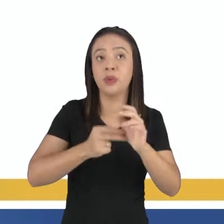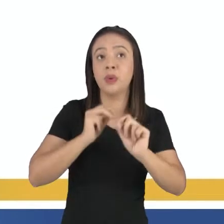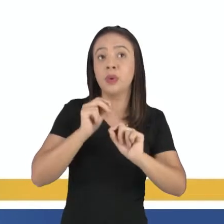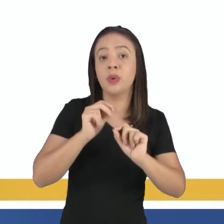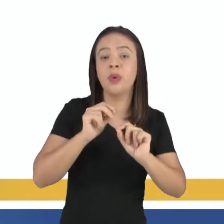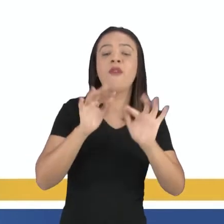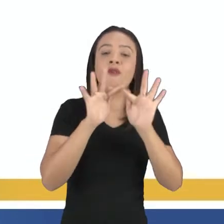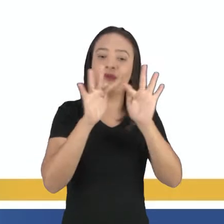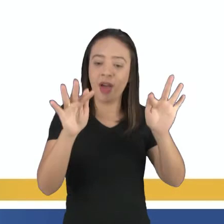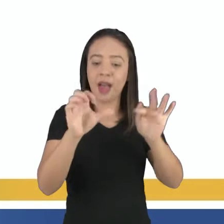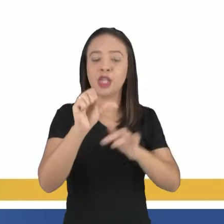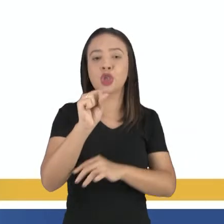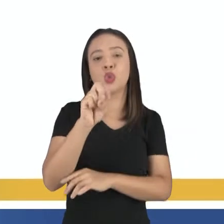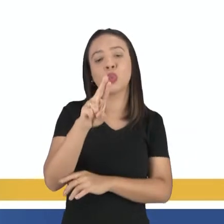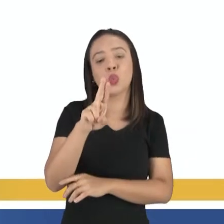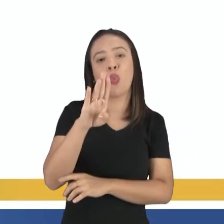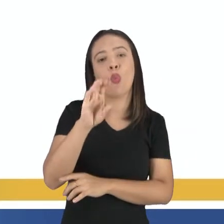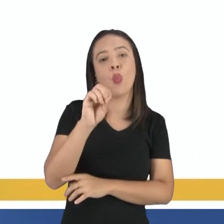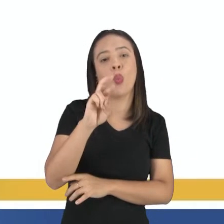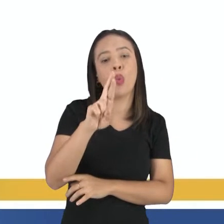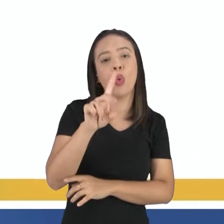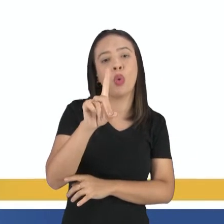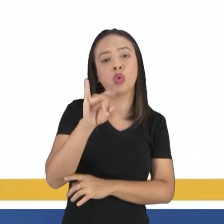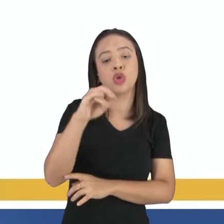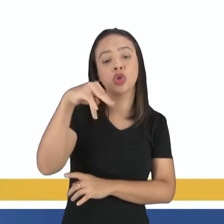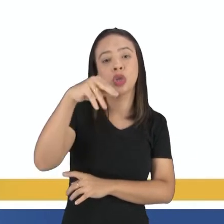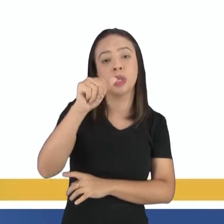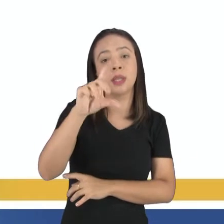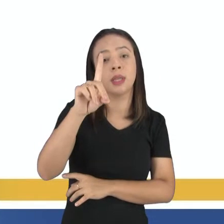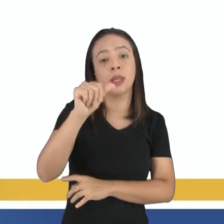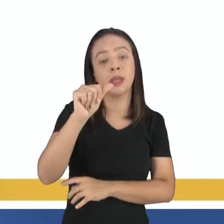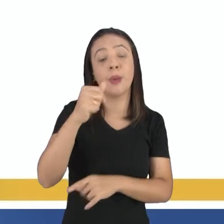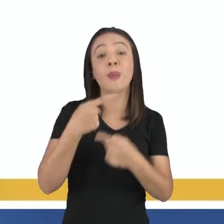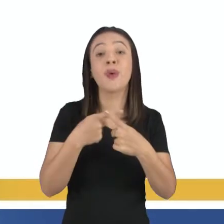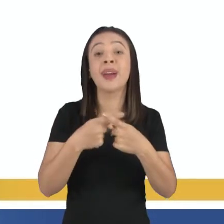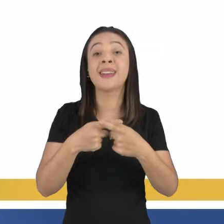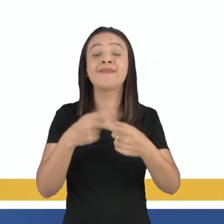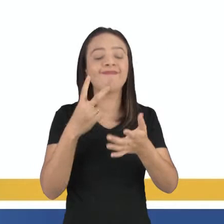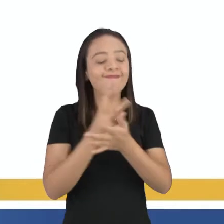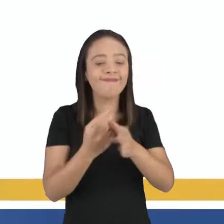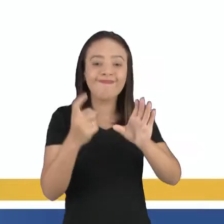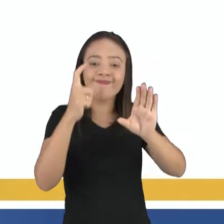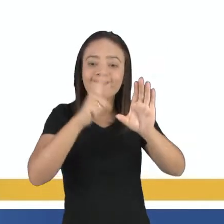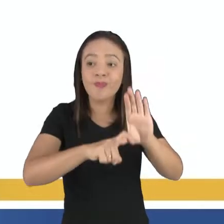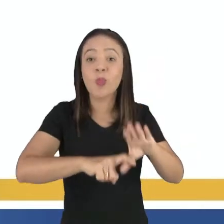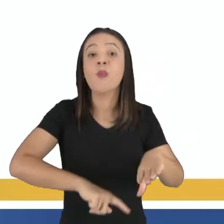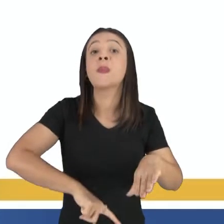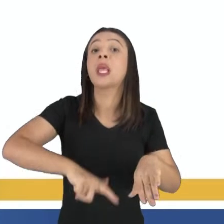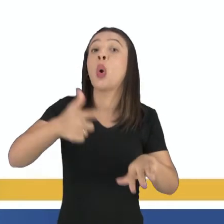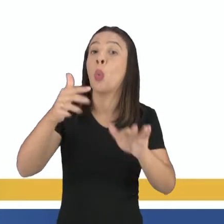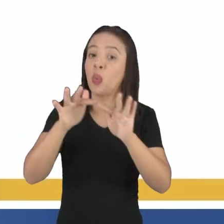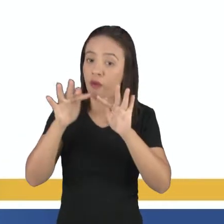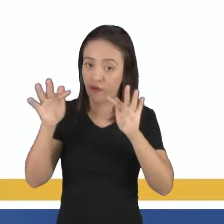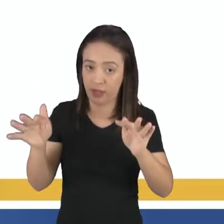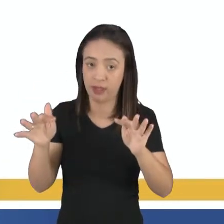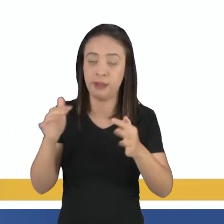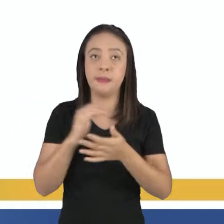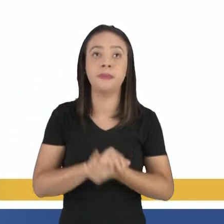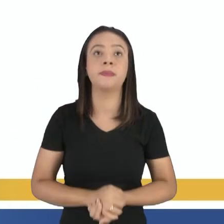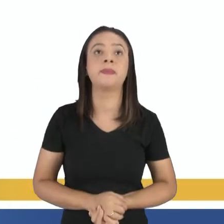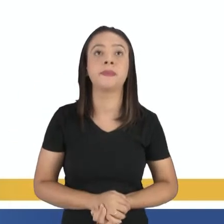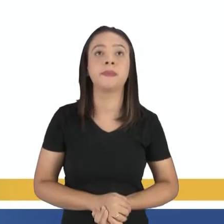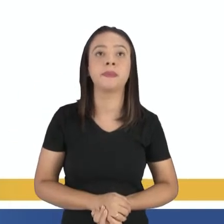Orações subordinadas, ou seja, subordinada porque ela está dependendo da outra, ela é subordinada daquela lá,